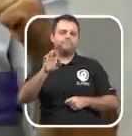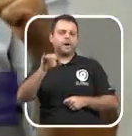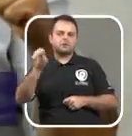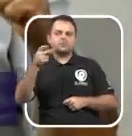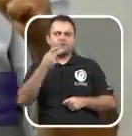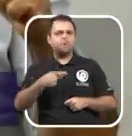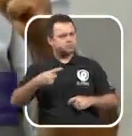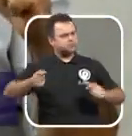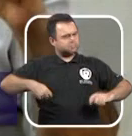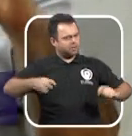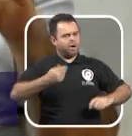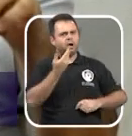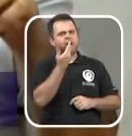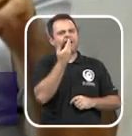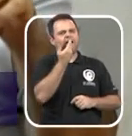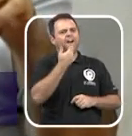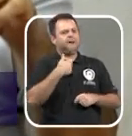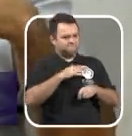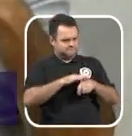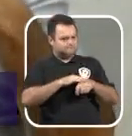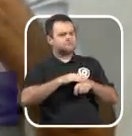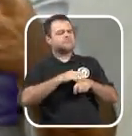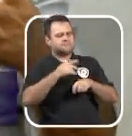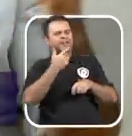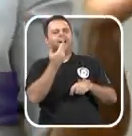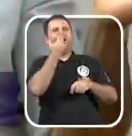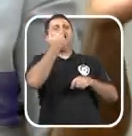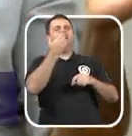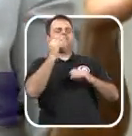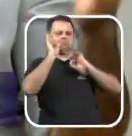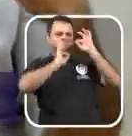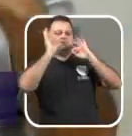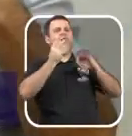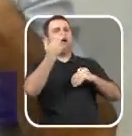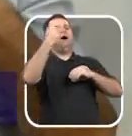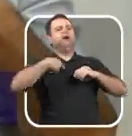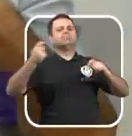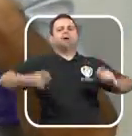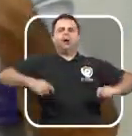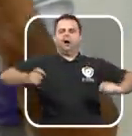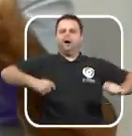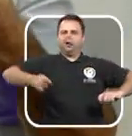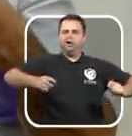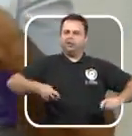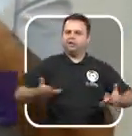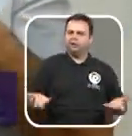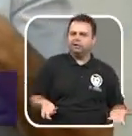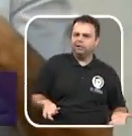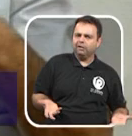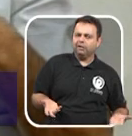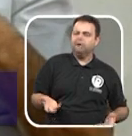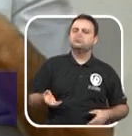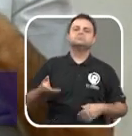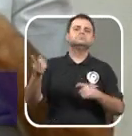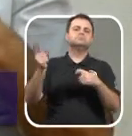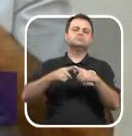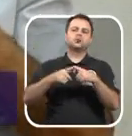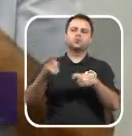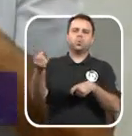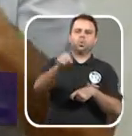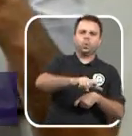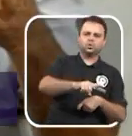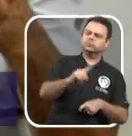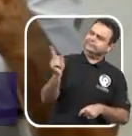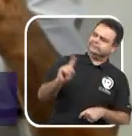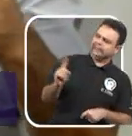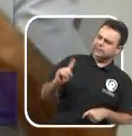que estava na reunião falou, não é possível que um hospital desse tamanho, né, com a excelência que tem o HB, vai abrir mão de um trabalho. Porque